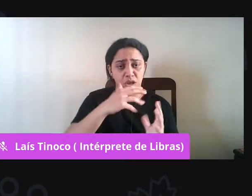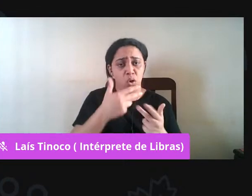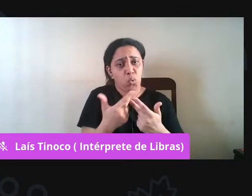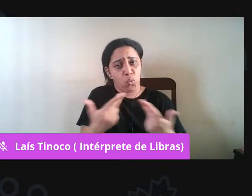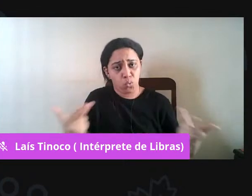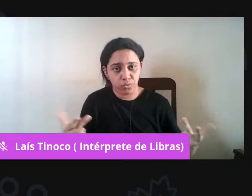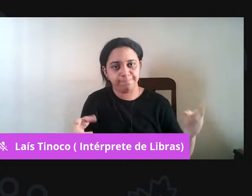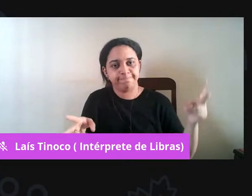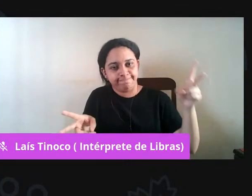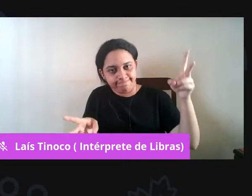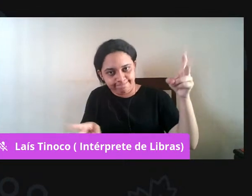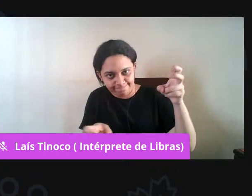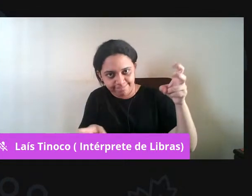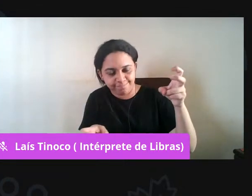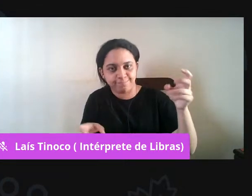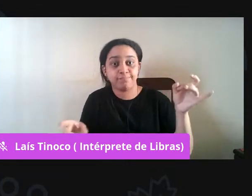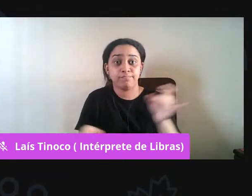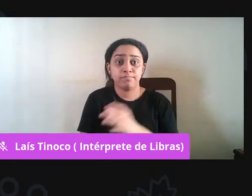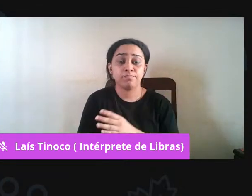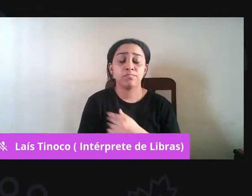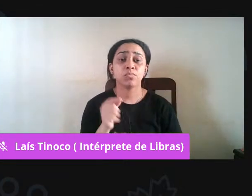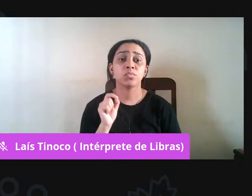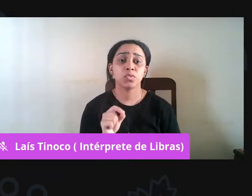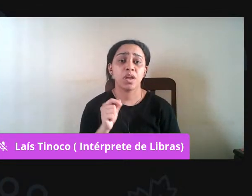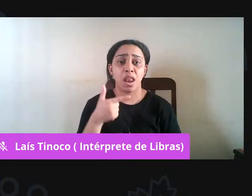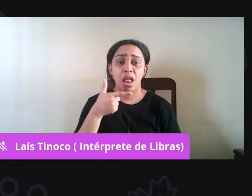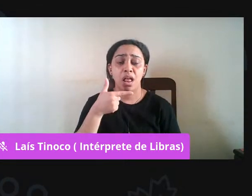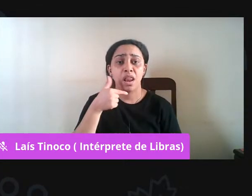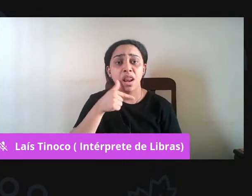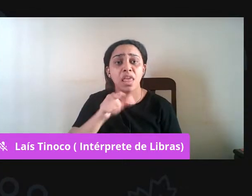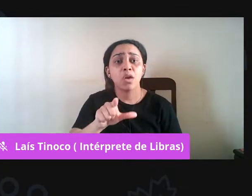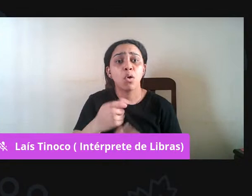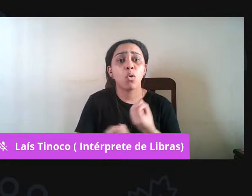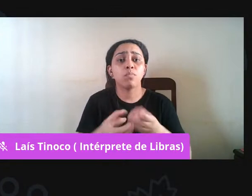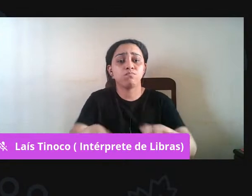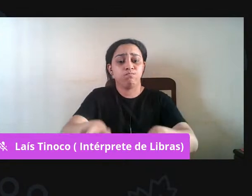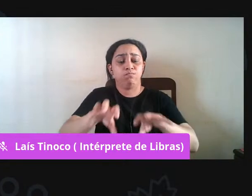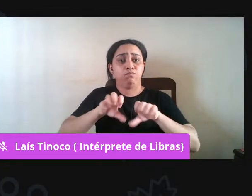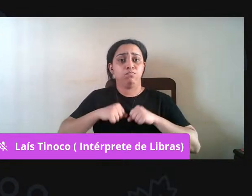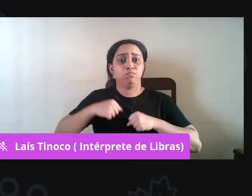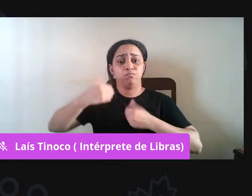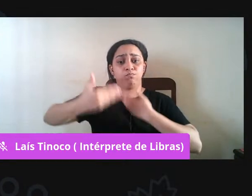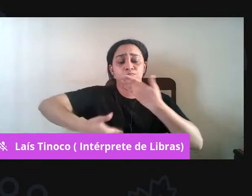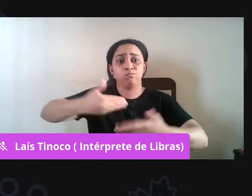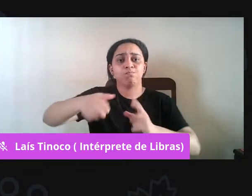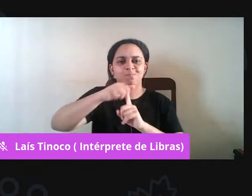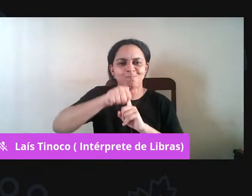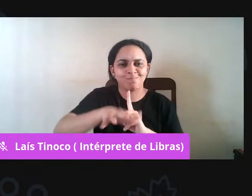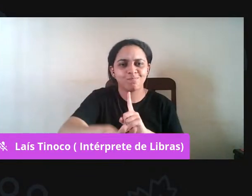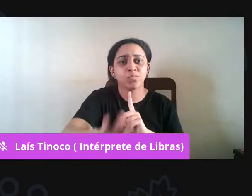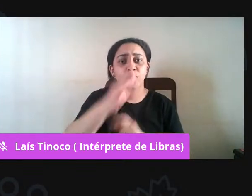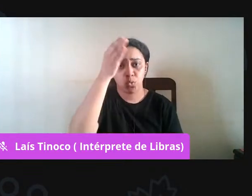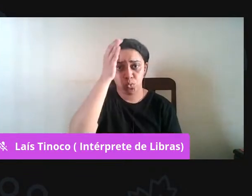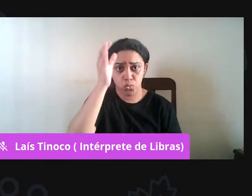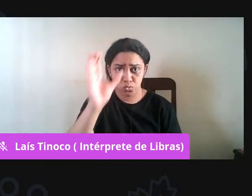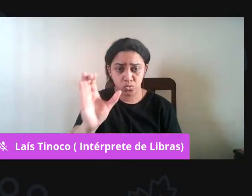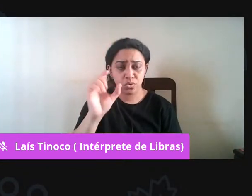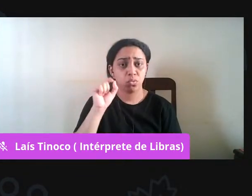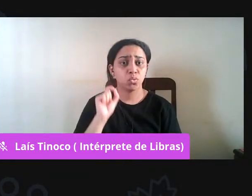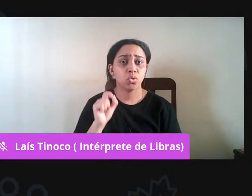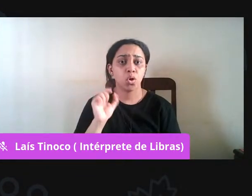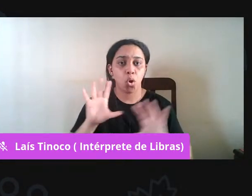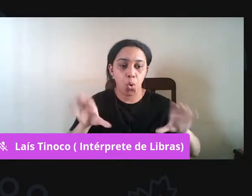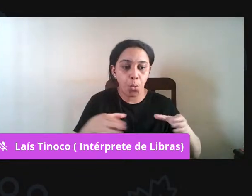Cosério. Neste caso, a língua é adquirida por um processo de transmissão cultural. Essa definição está ligada ao fato de que os